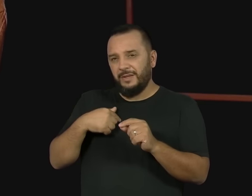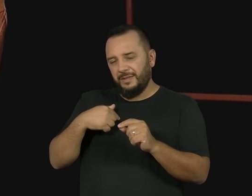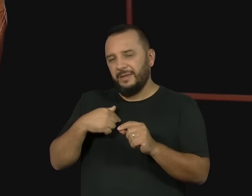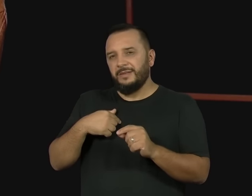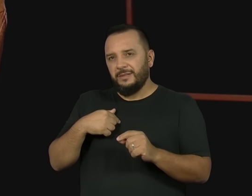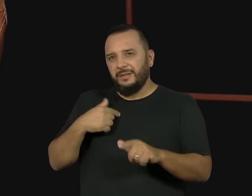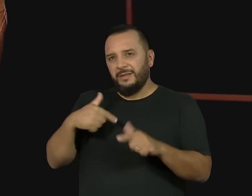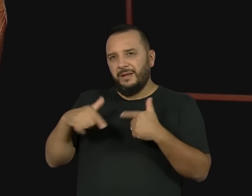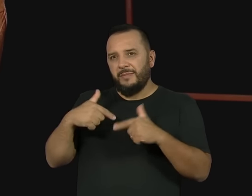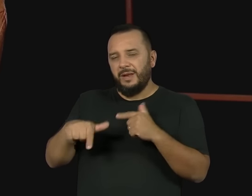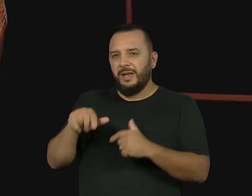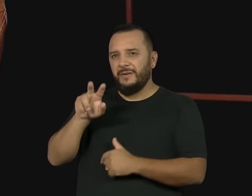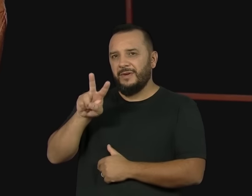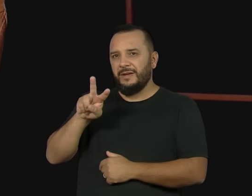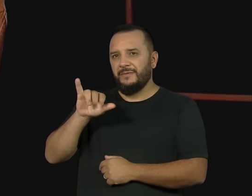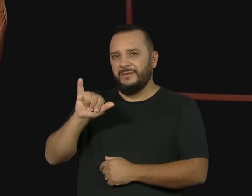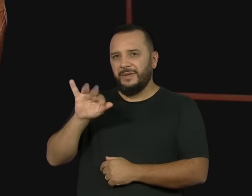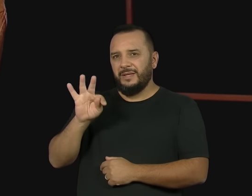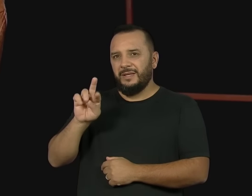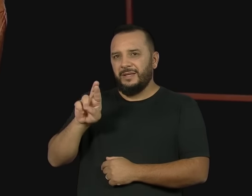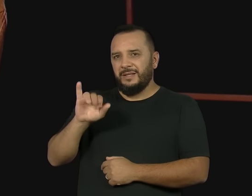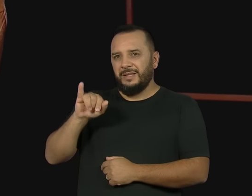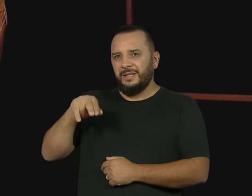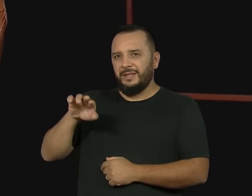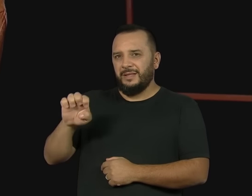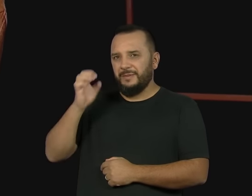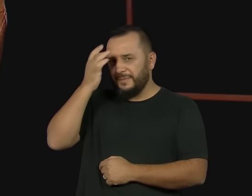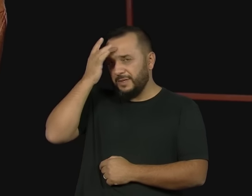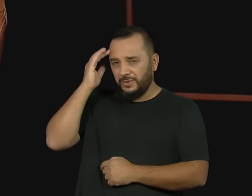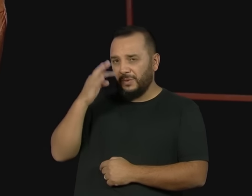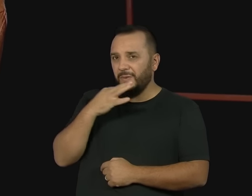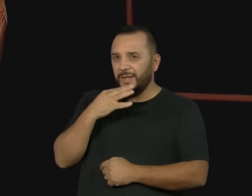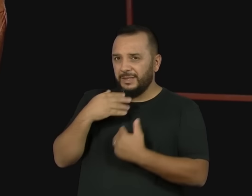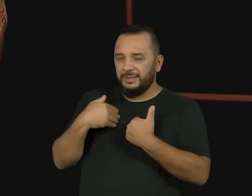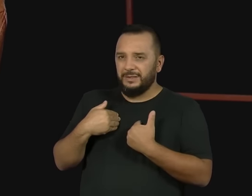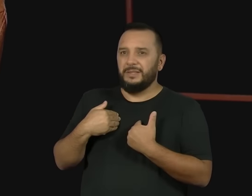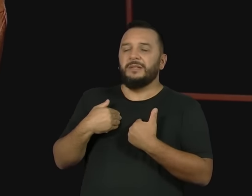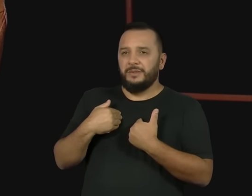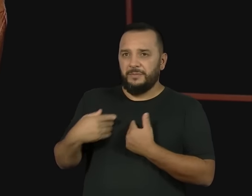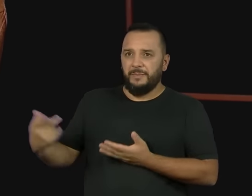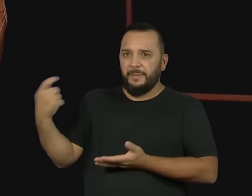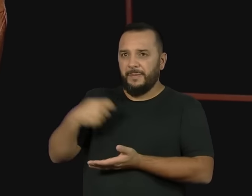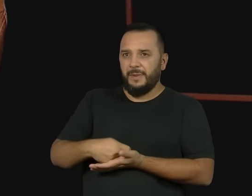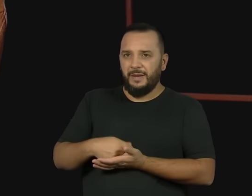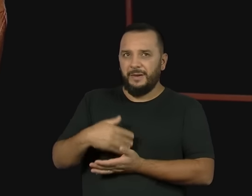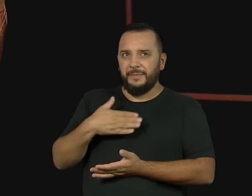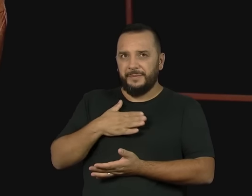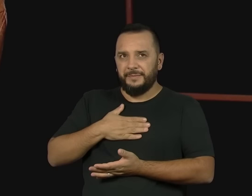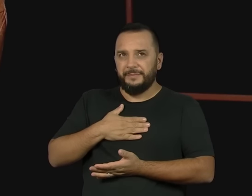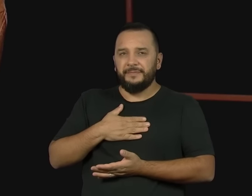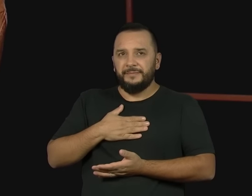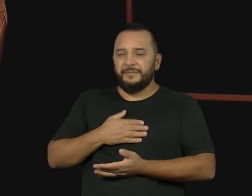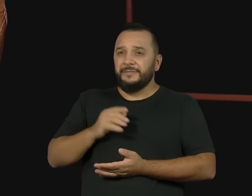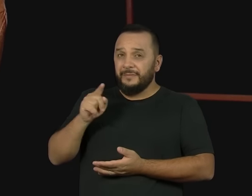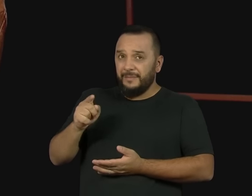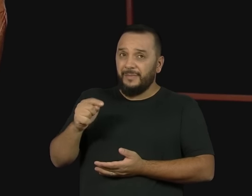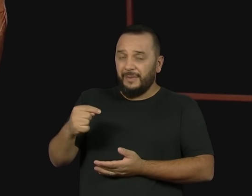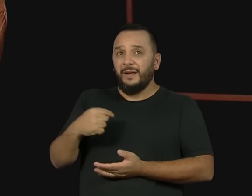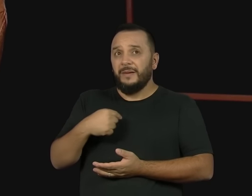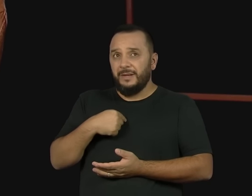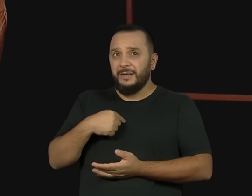conhecia, mas não me pagavam. Então. Aí eu fui até fazer, você sabe disso, não? Que eu fiz